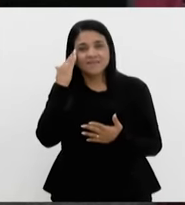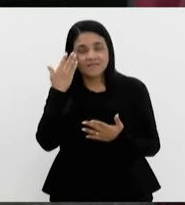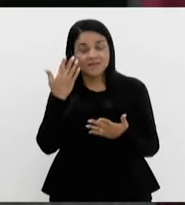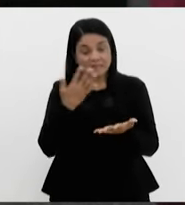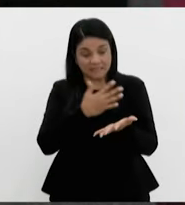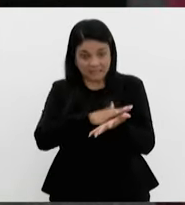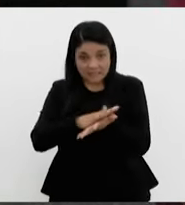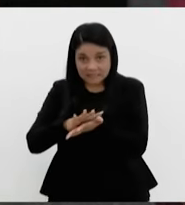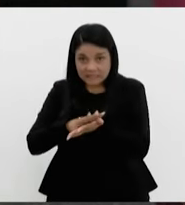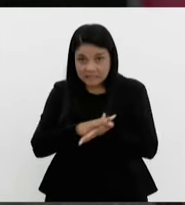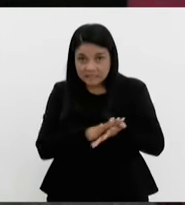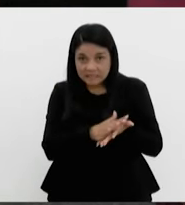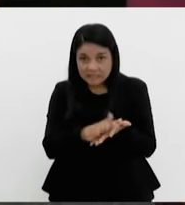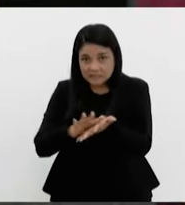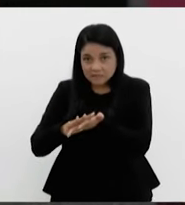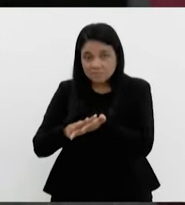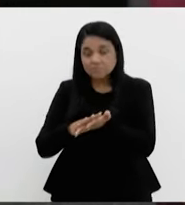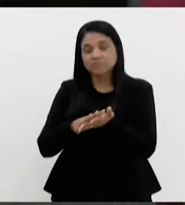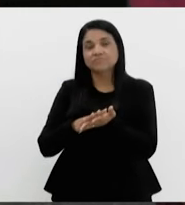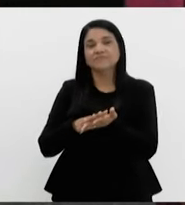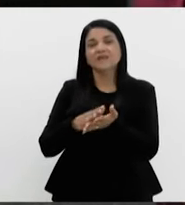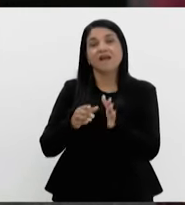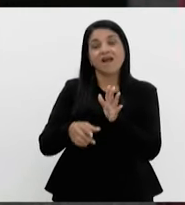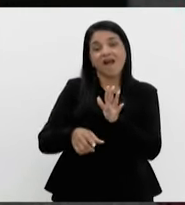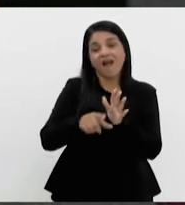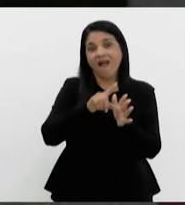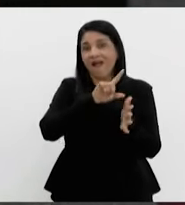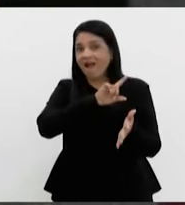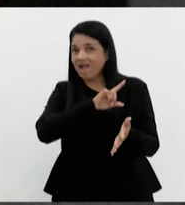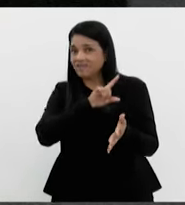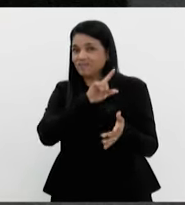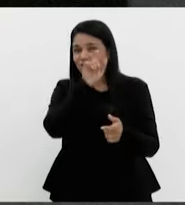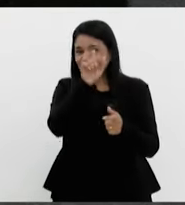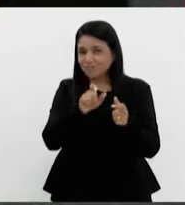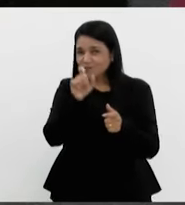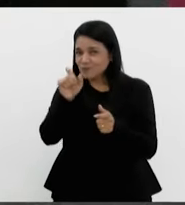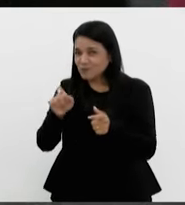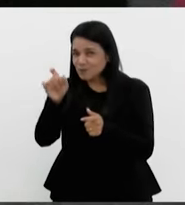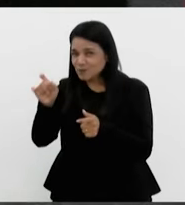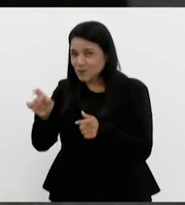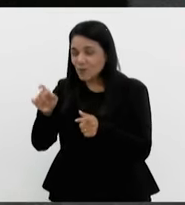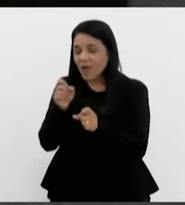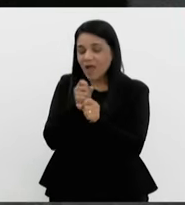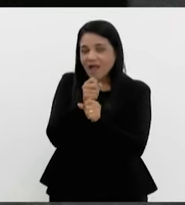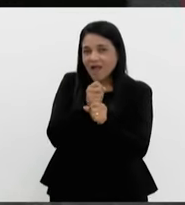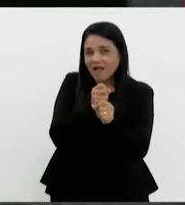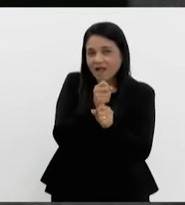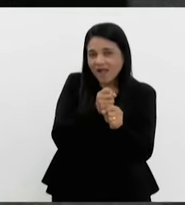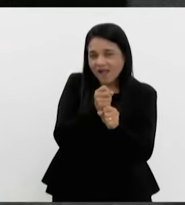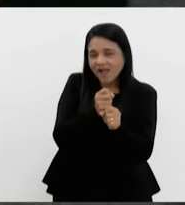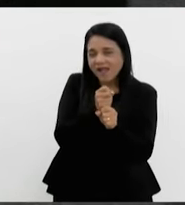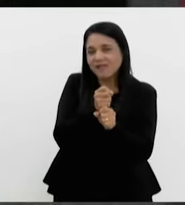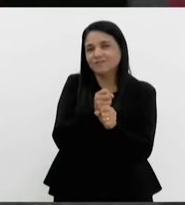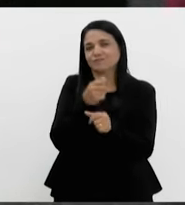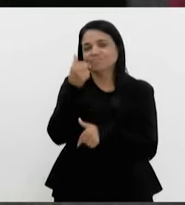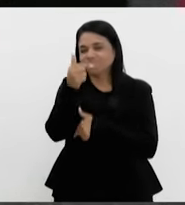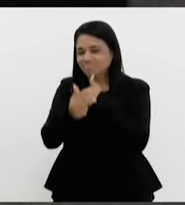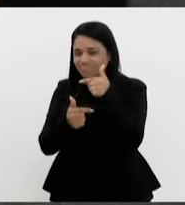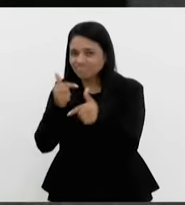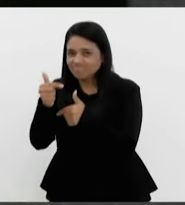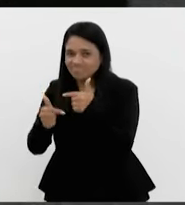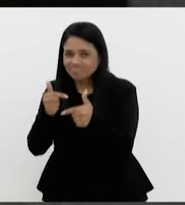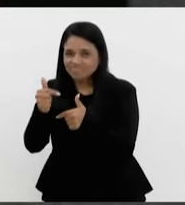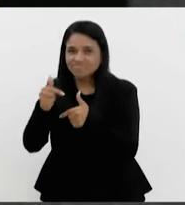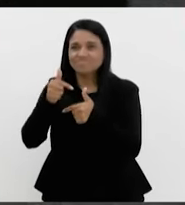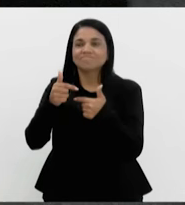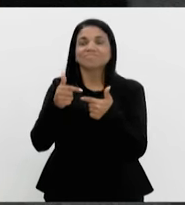samba hoje é porque muitos outros, né, deputado Dionísio, passaram por muitos anos trilhando esse caminho. Uma avenida,